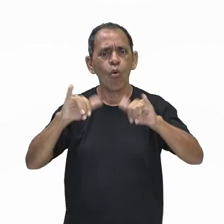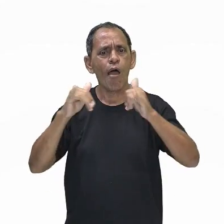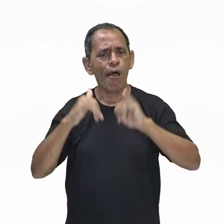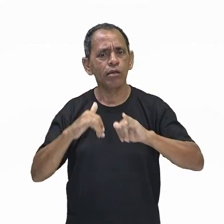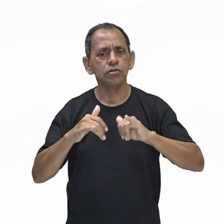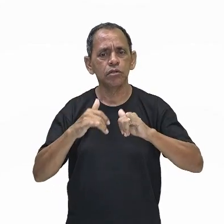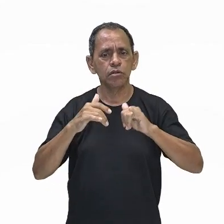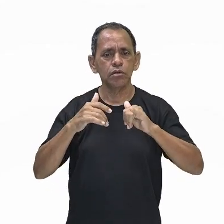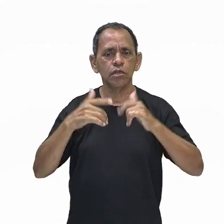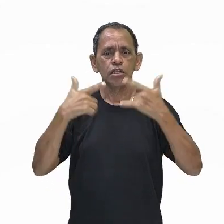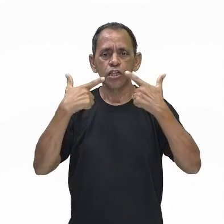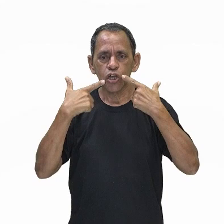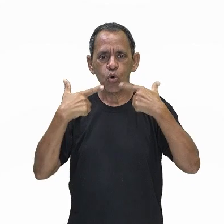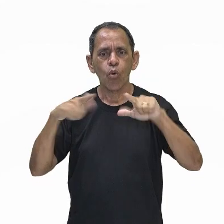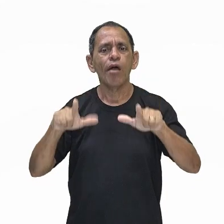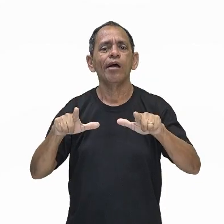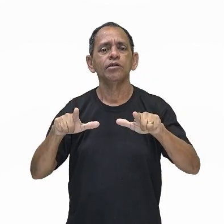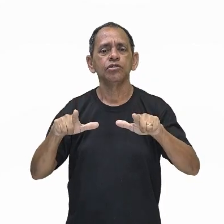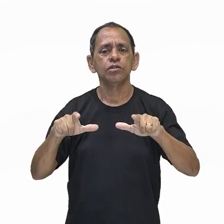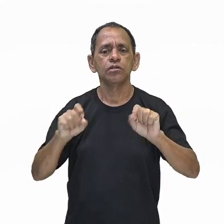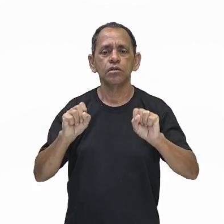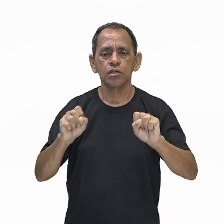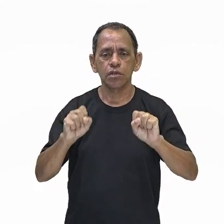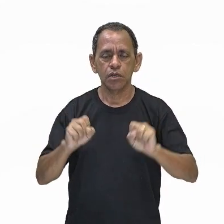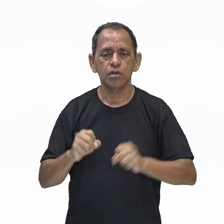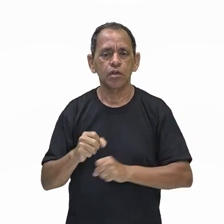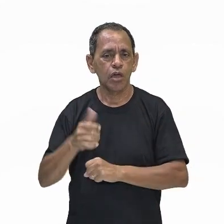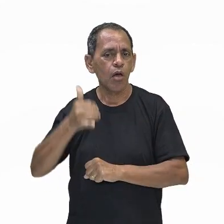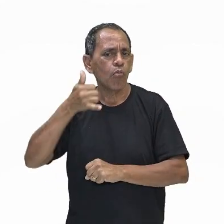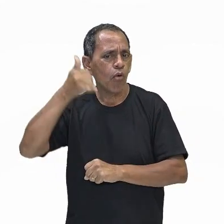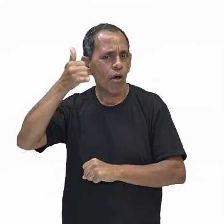mais reflexivas e menos